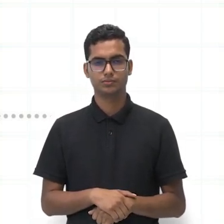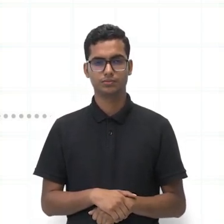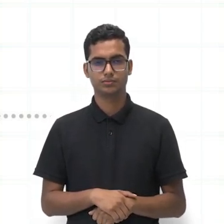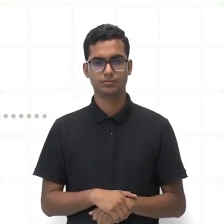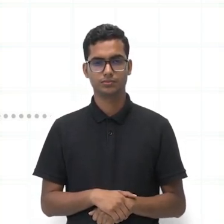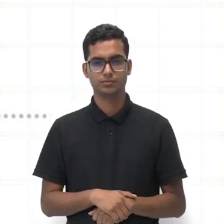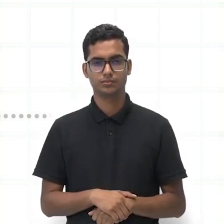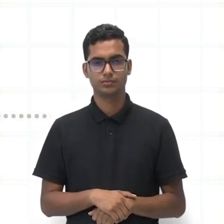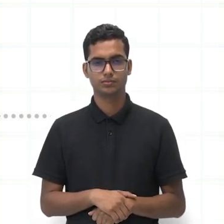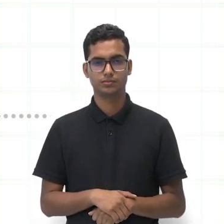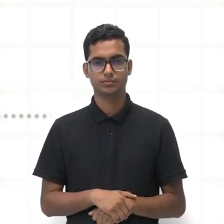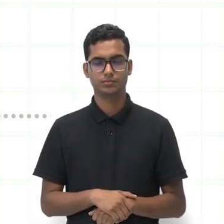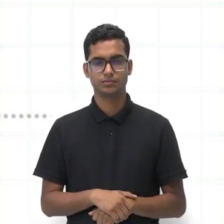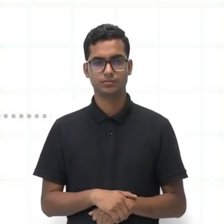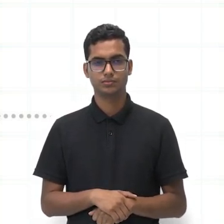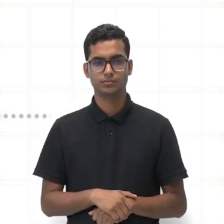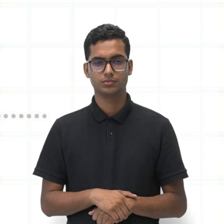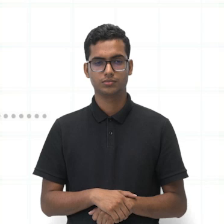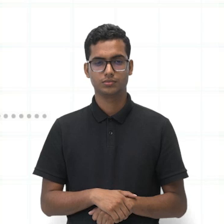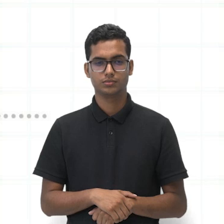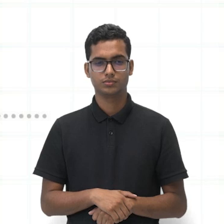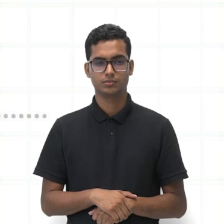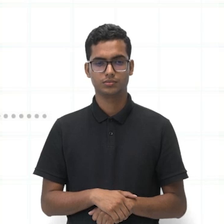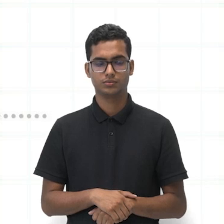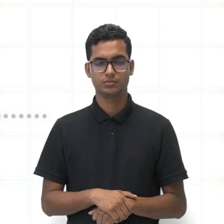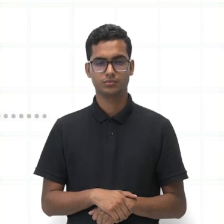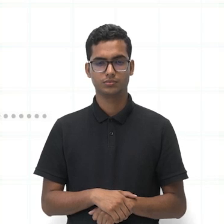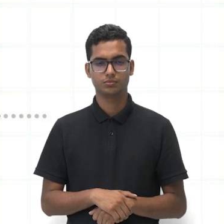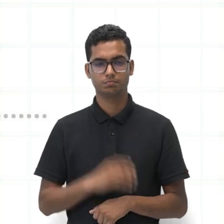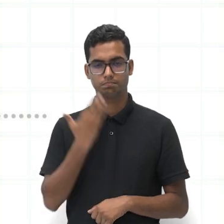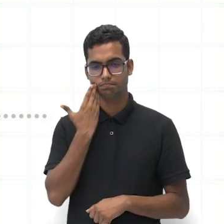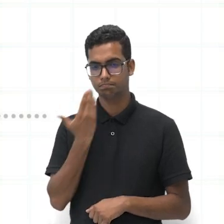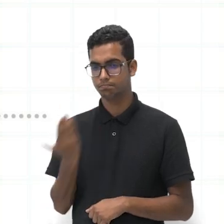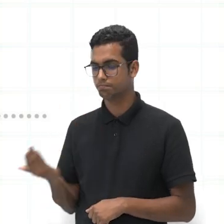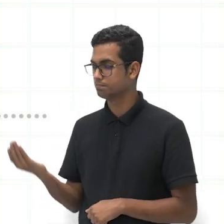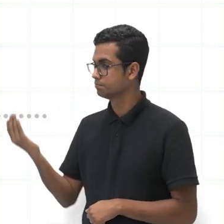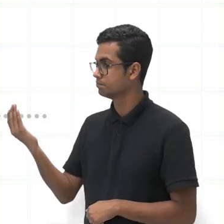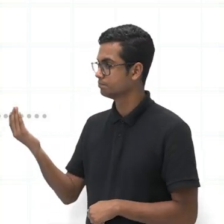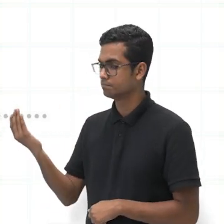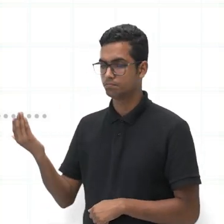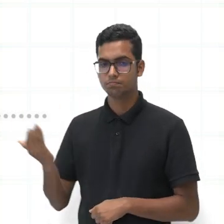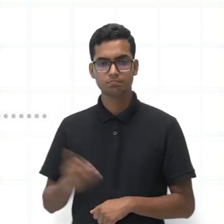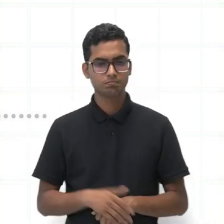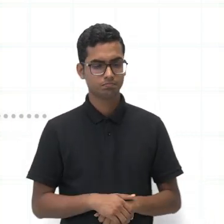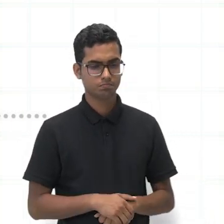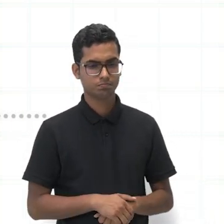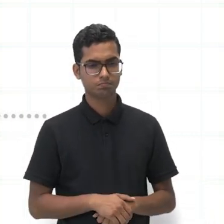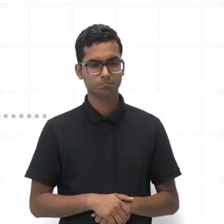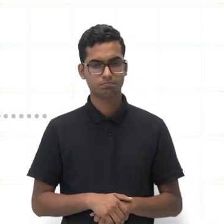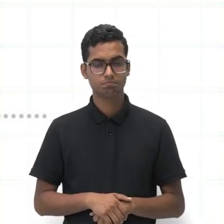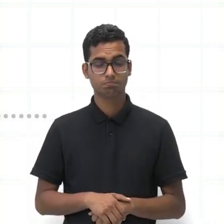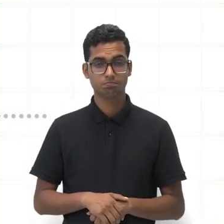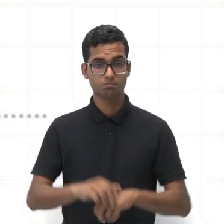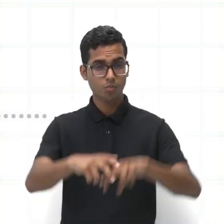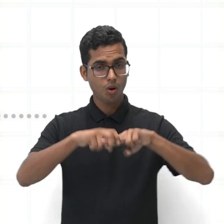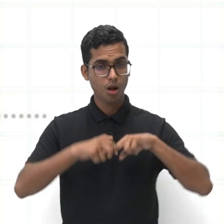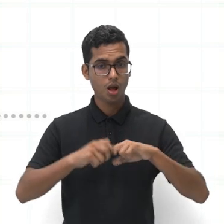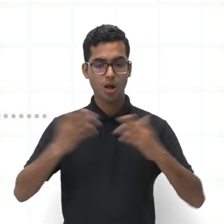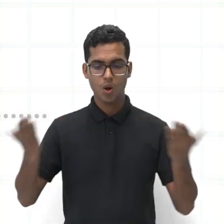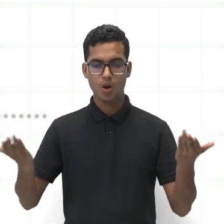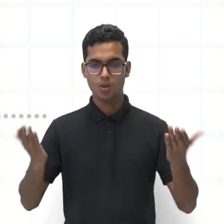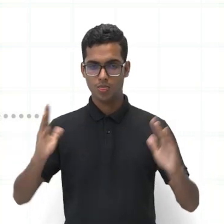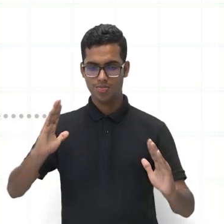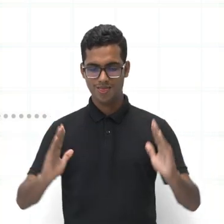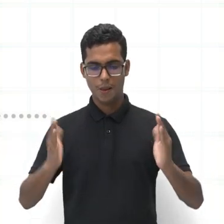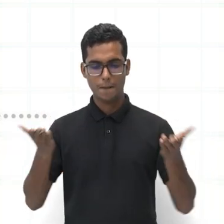vocês acabaram de acompanhar aqui comigo. What, who, when, how many, what time. Como eu estou falando de presente,